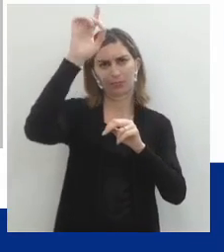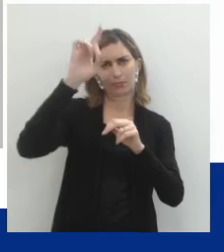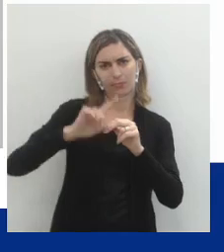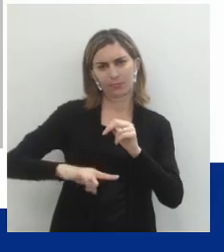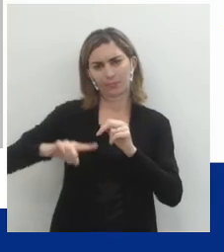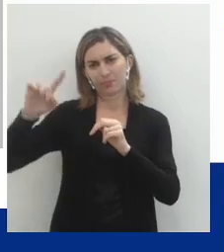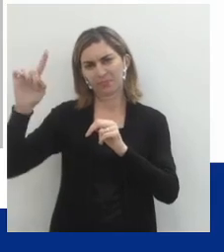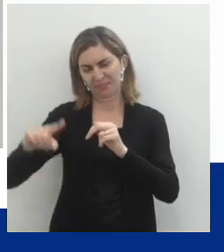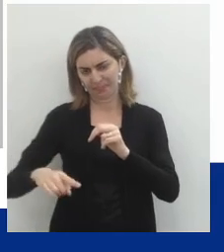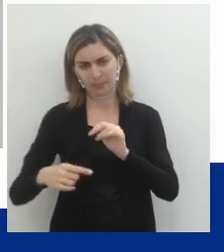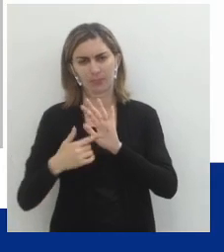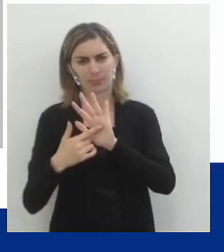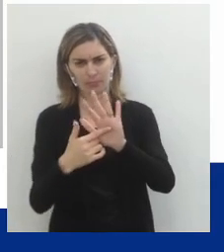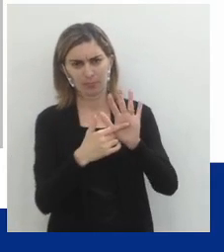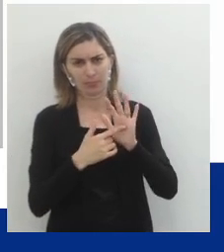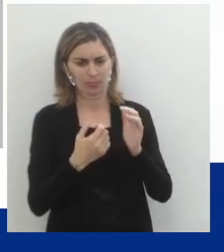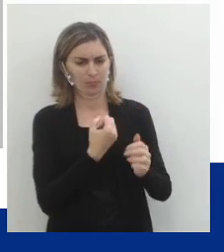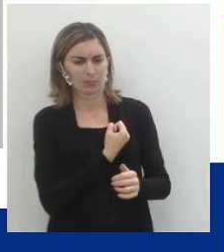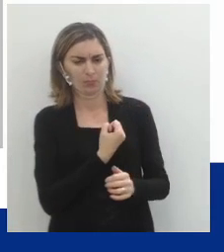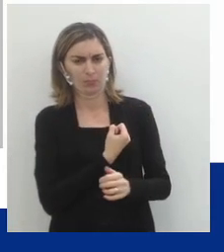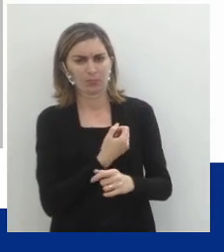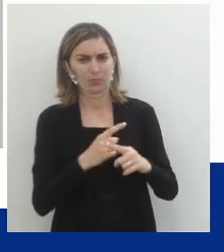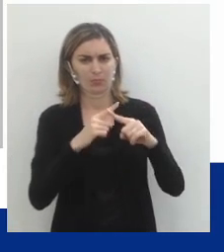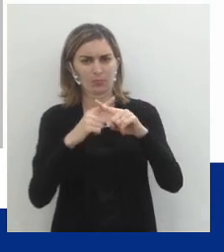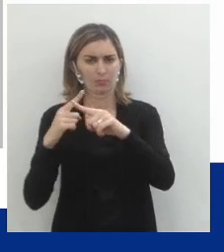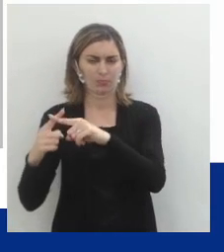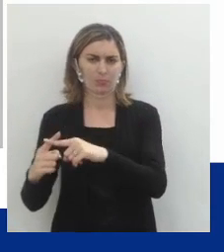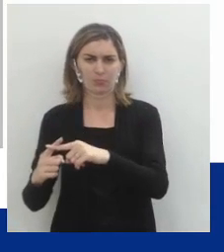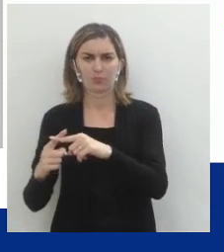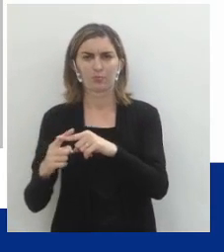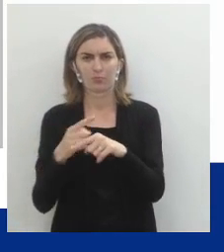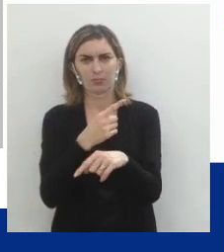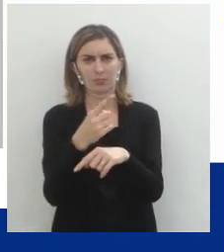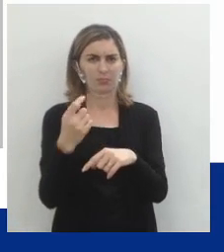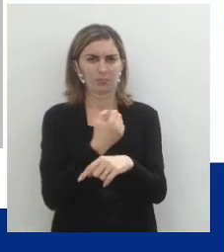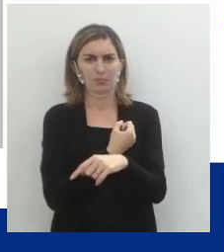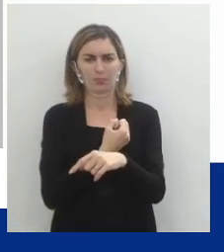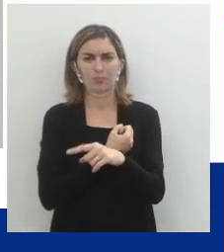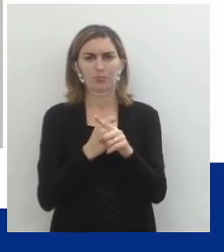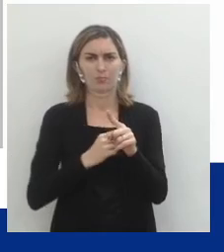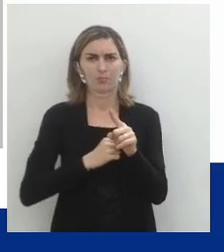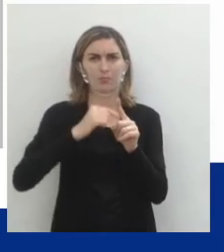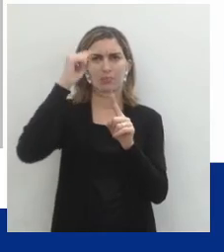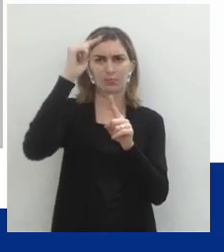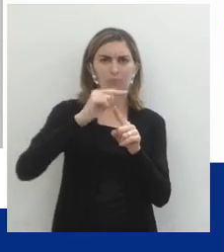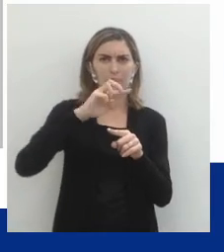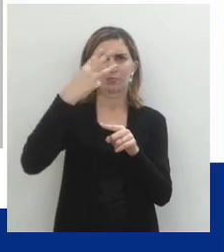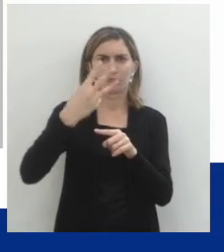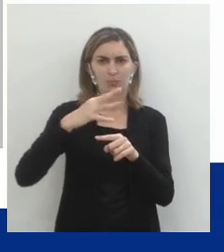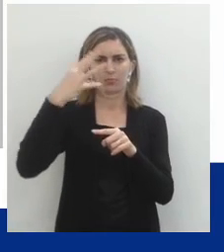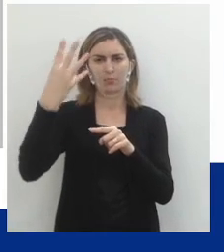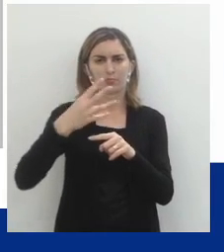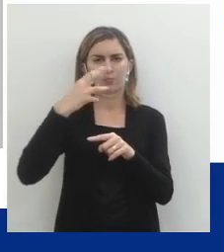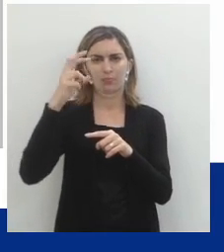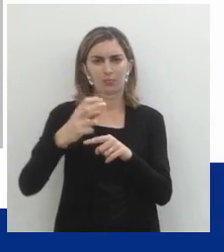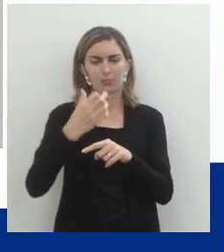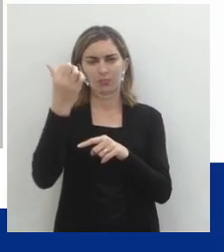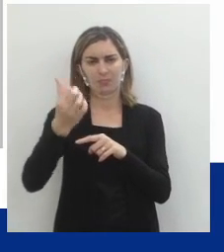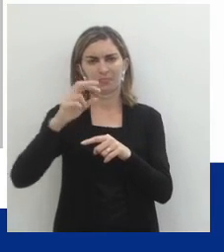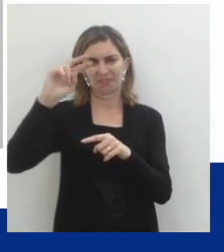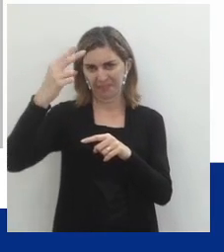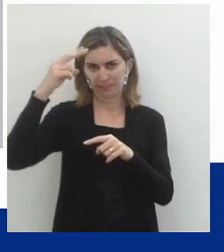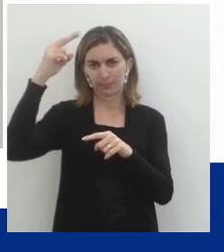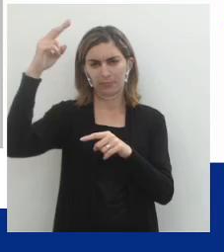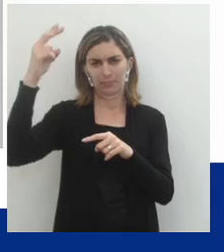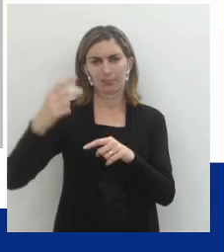mais, indica que o número que está multiplicando a senoide ali é um número que vai aumentando do 3 para o 4, para o 5, para o 6. Se eu